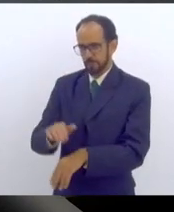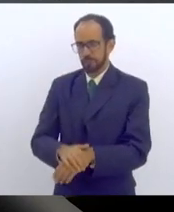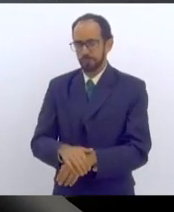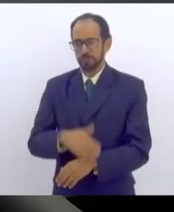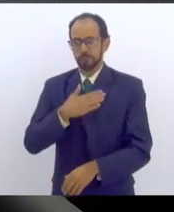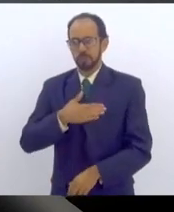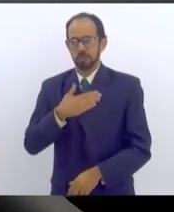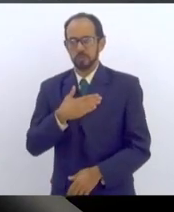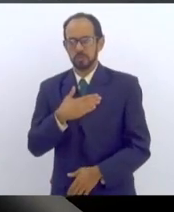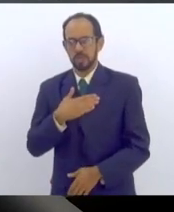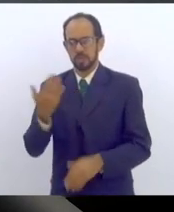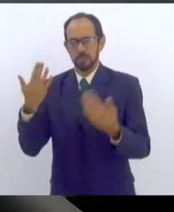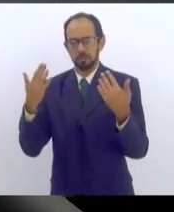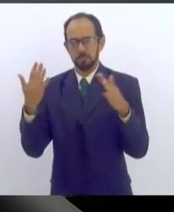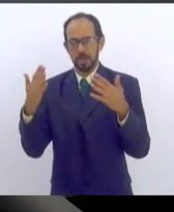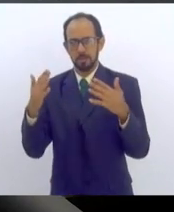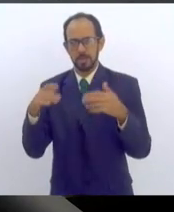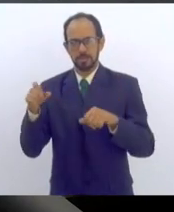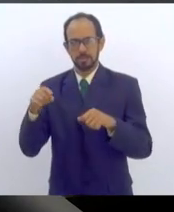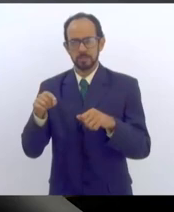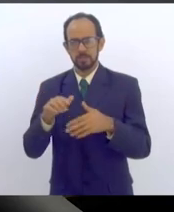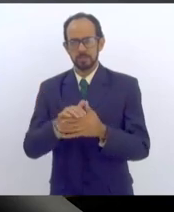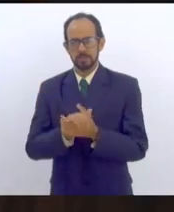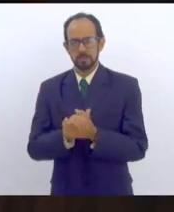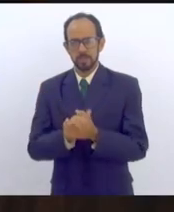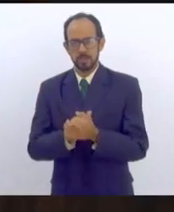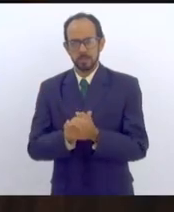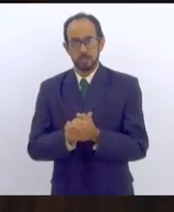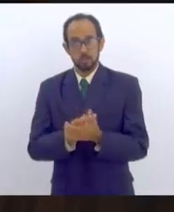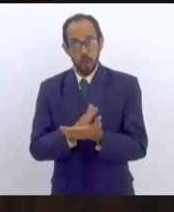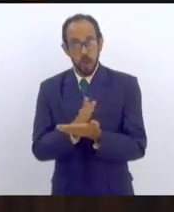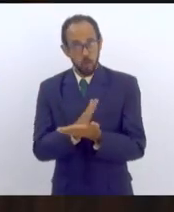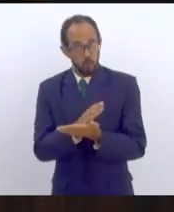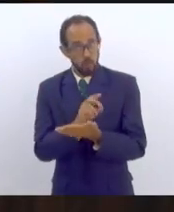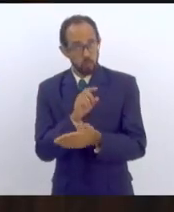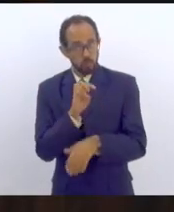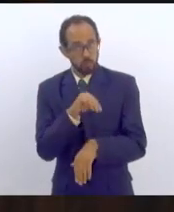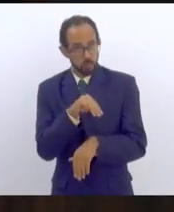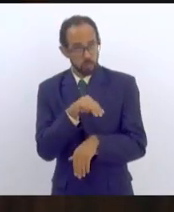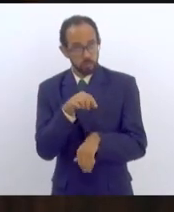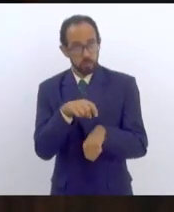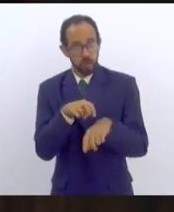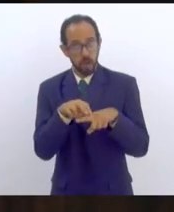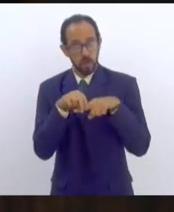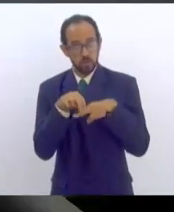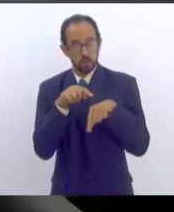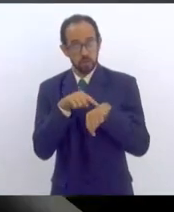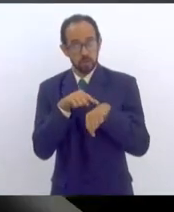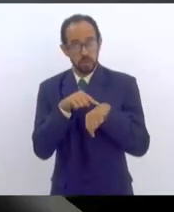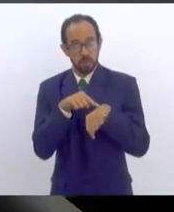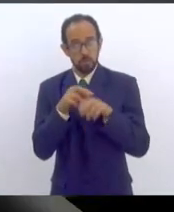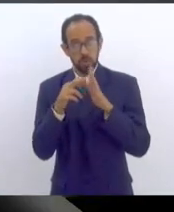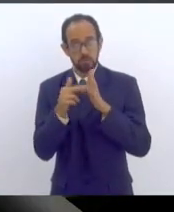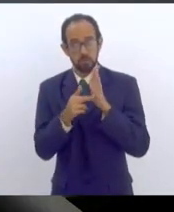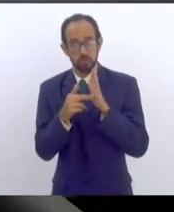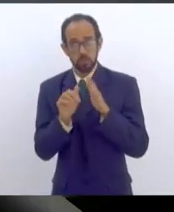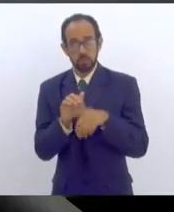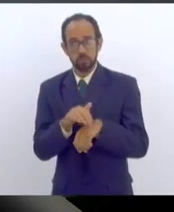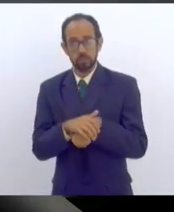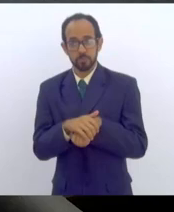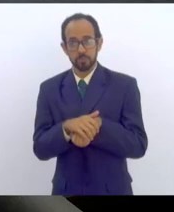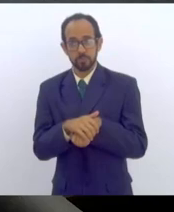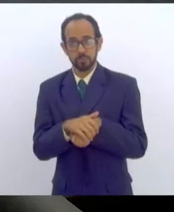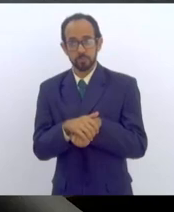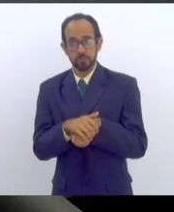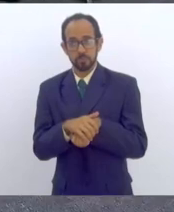Gostaria de parabenizar... Conceder só alguns minutinhos por conta do tempo regimental. Será só um minuto, deputada Tia Ju, porque eu sei que o